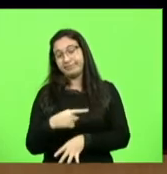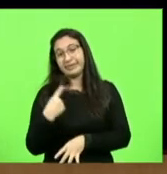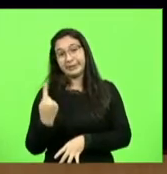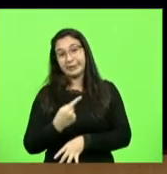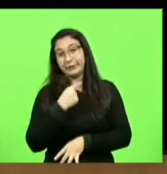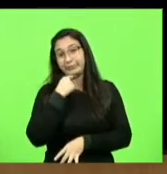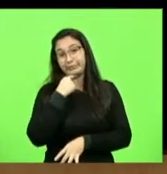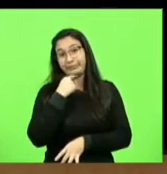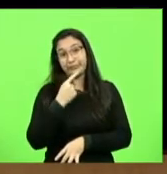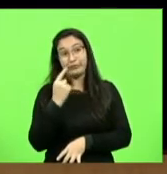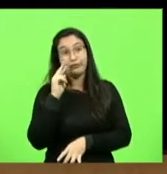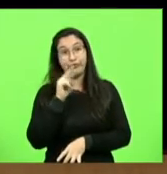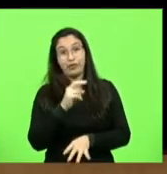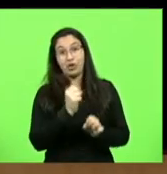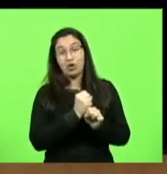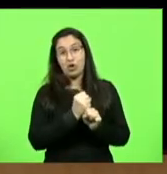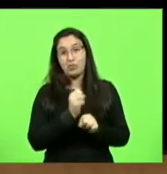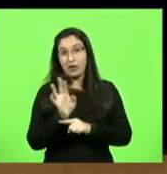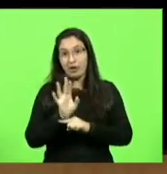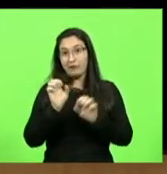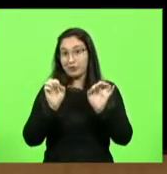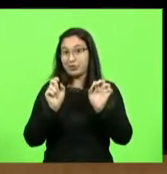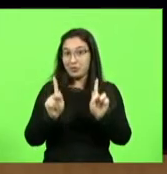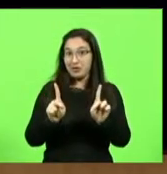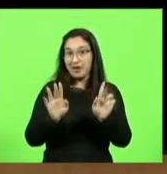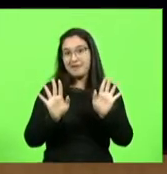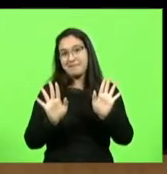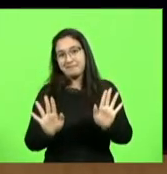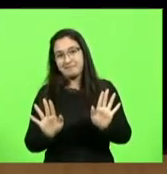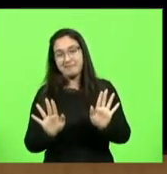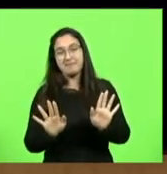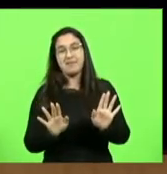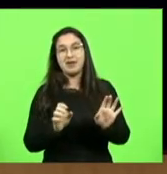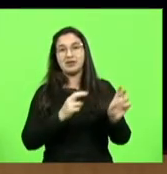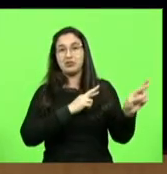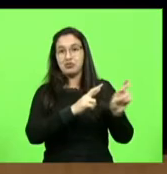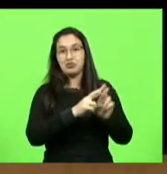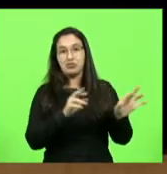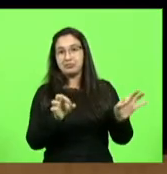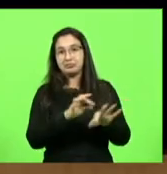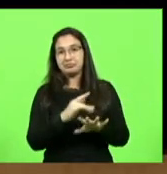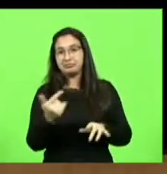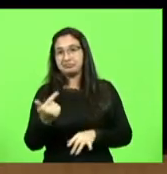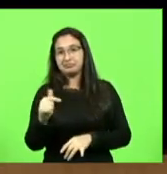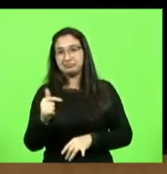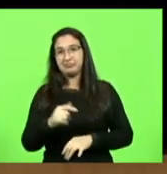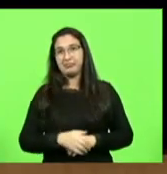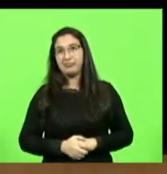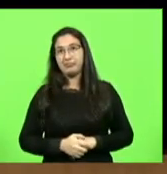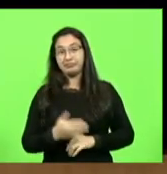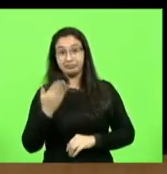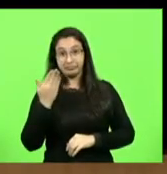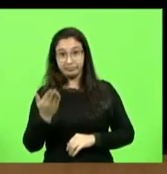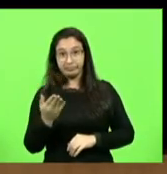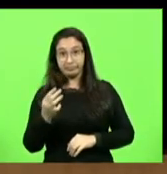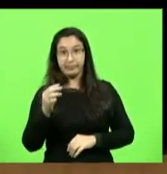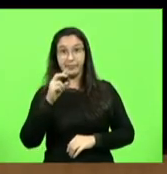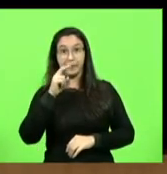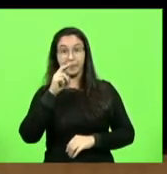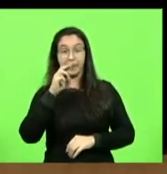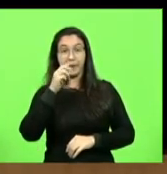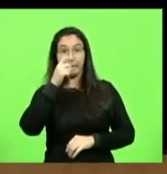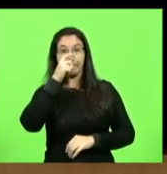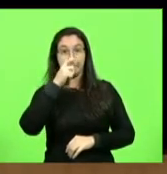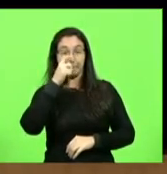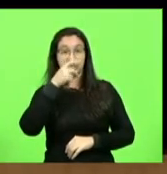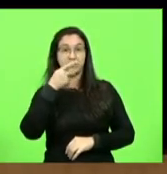não vamos ver obra. Videozinho, sim, mas na prática, rodovia nenhuma concluída em Santa Catarina. Isso que o deputado Maurício fala, eu lembro, eu li